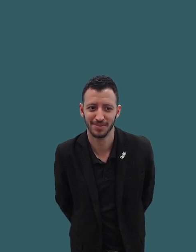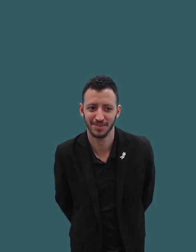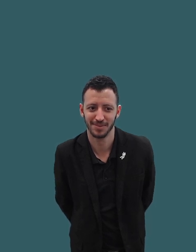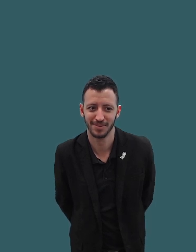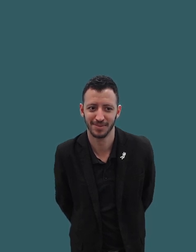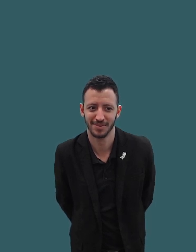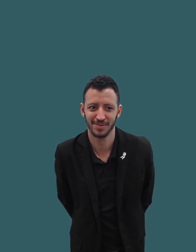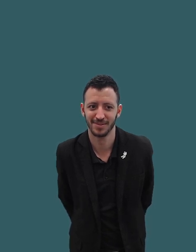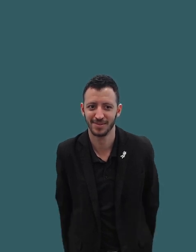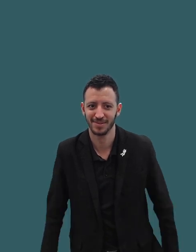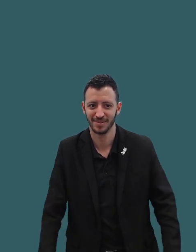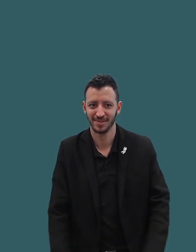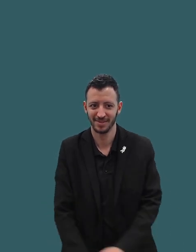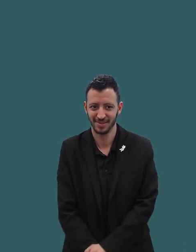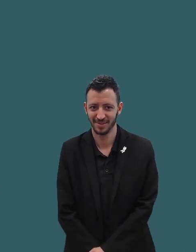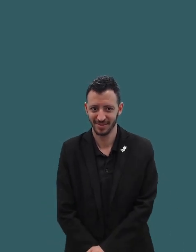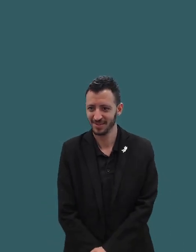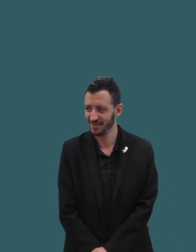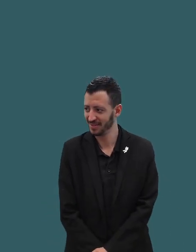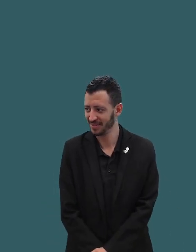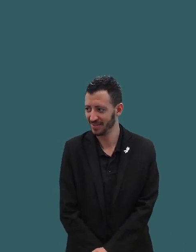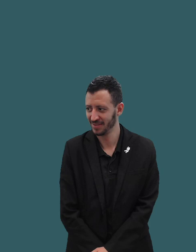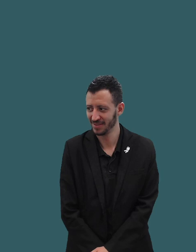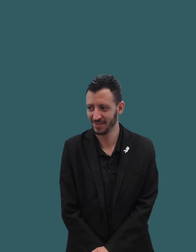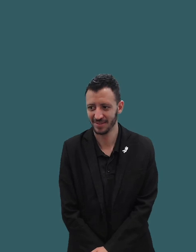É a Cristina que vai falar agora.